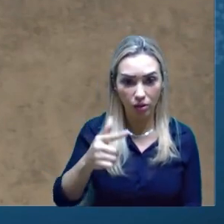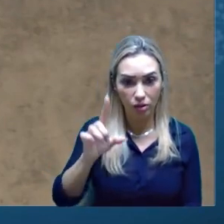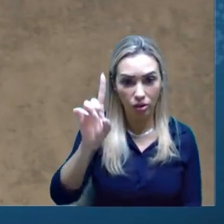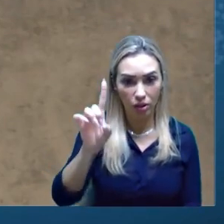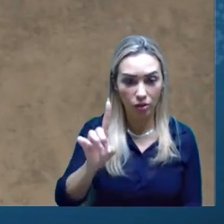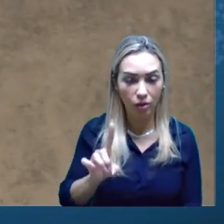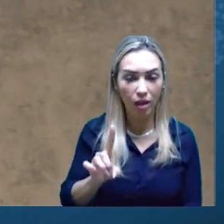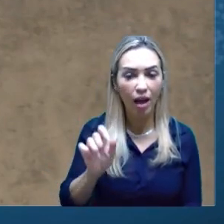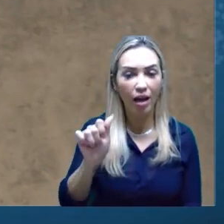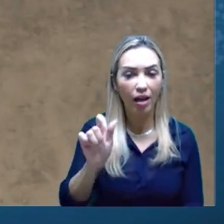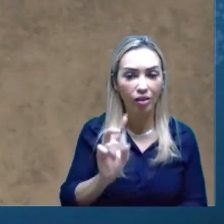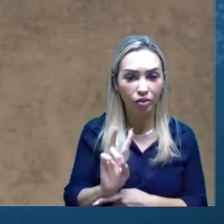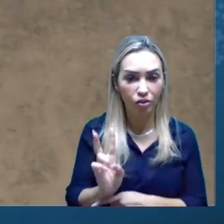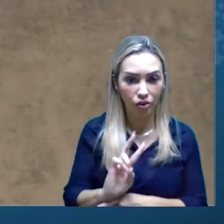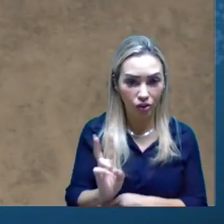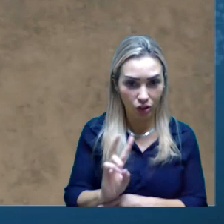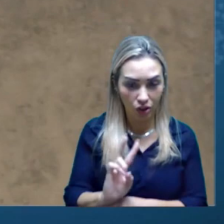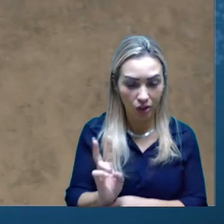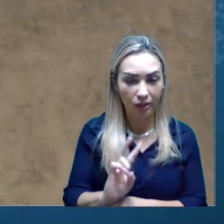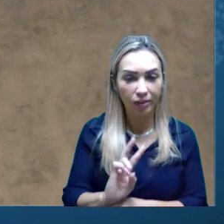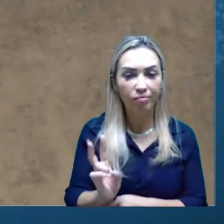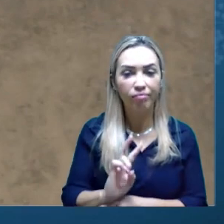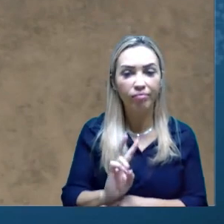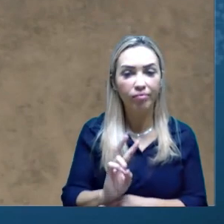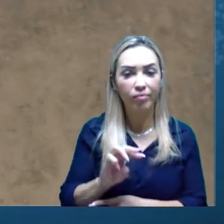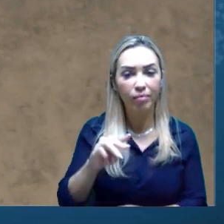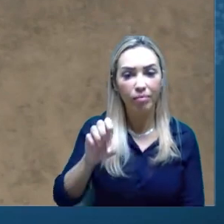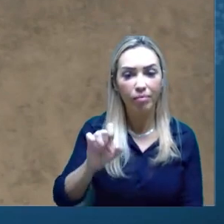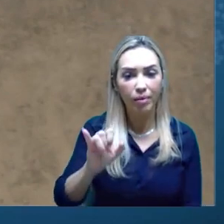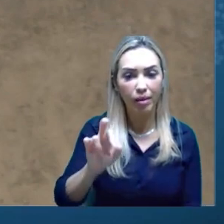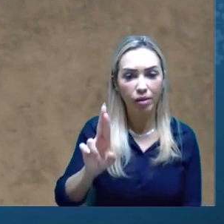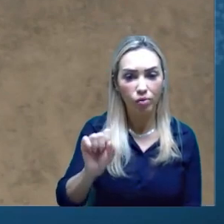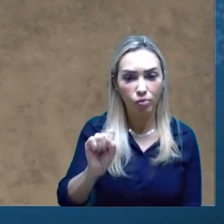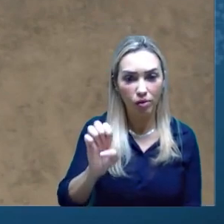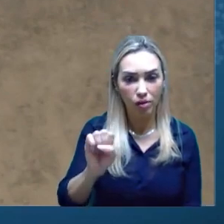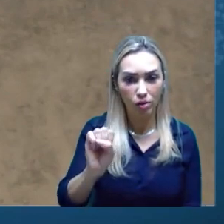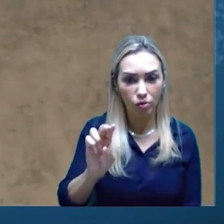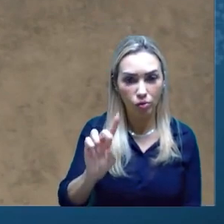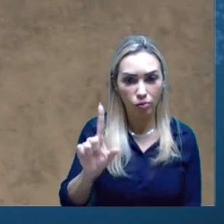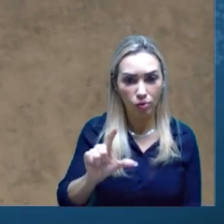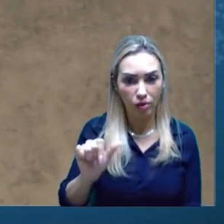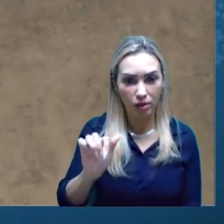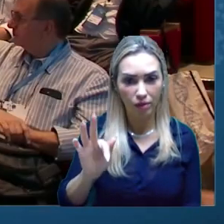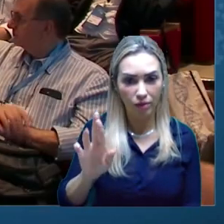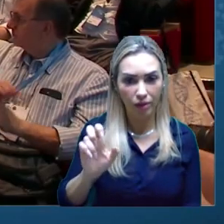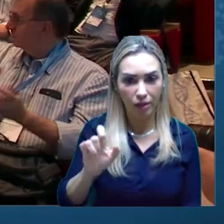de Vigilância Sanitária, Meiruze Souza Freitas.